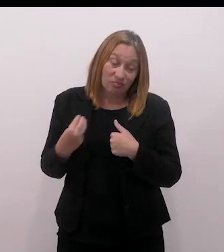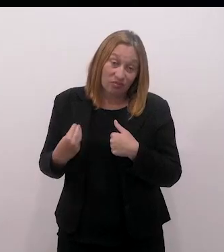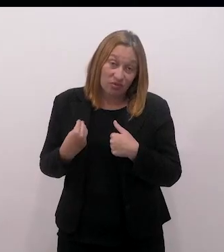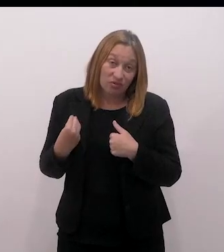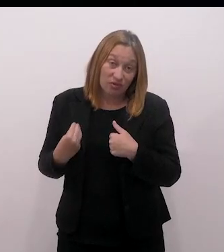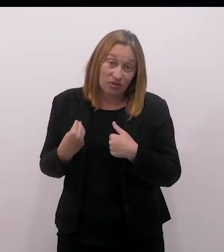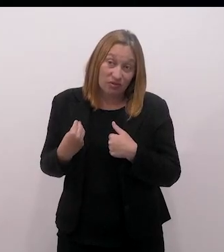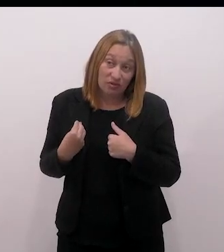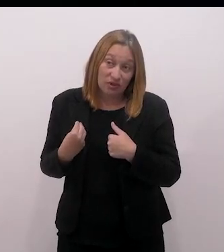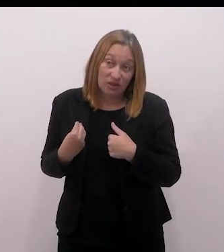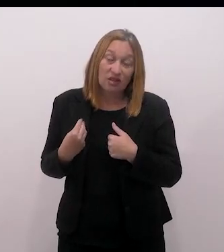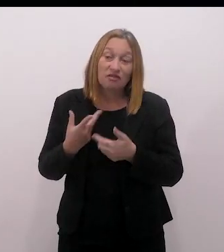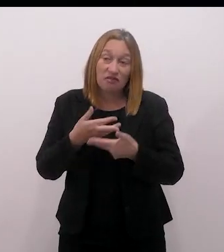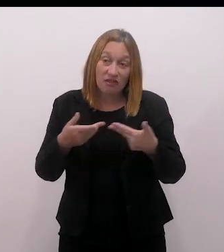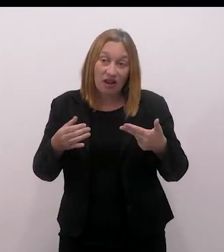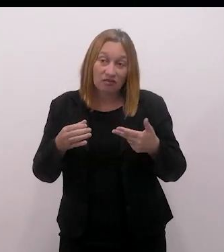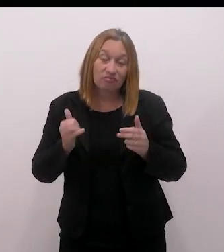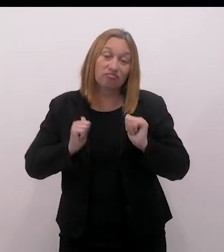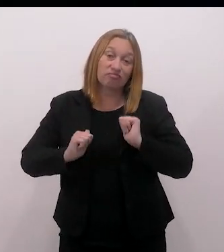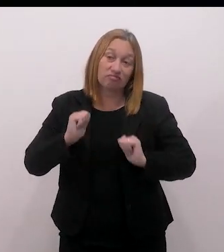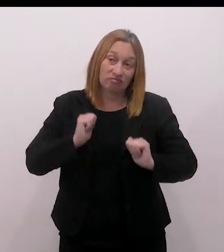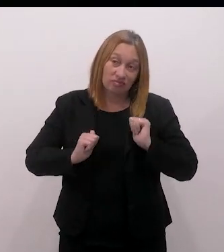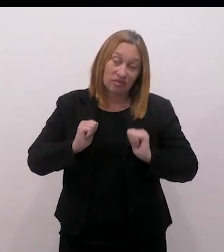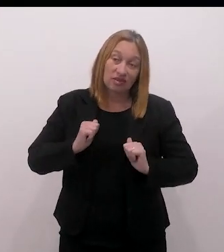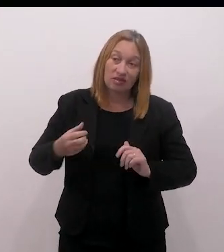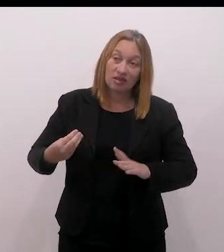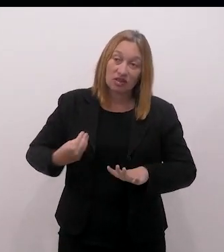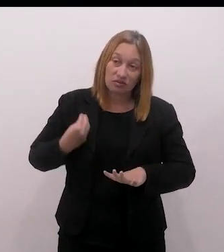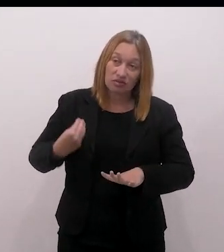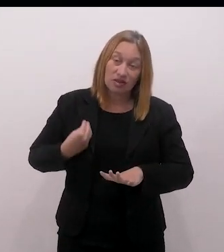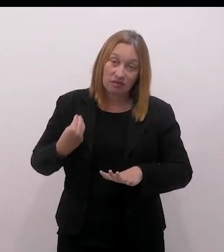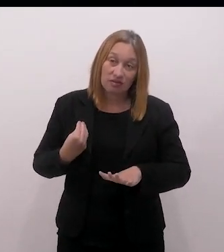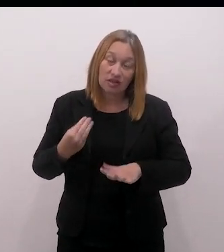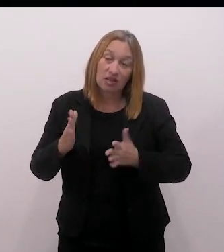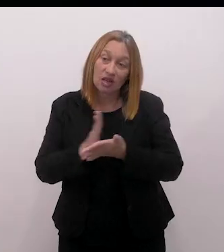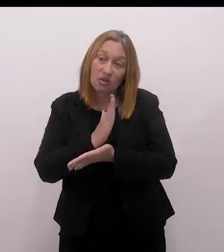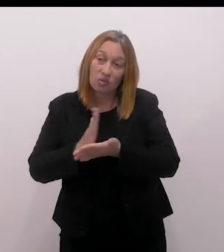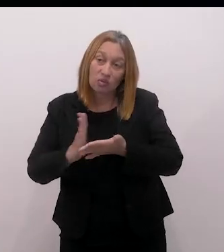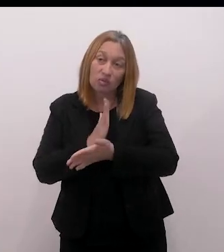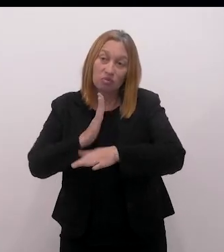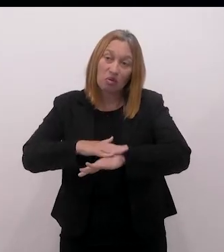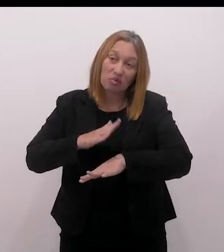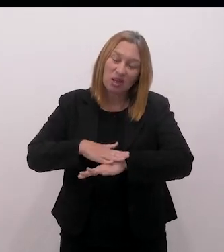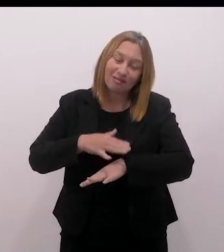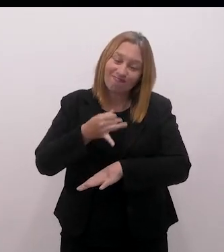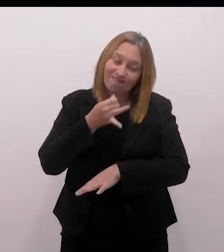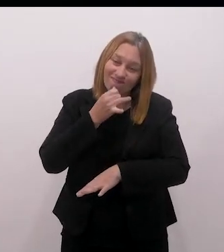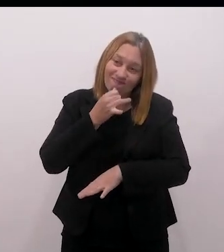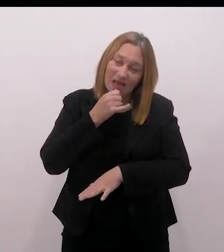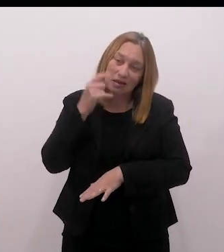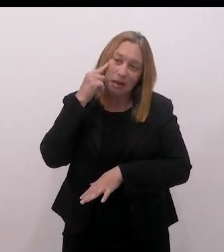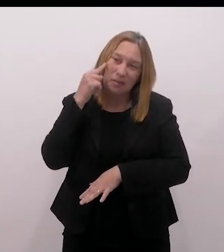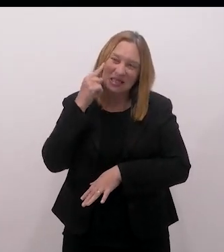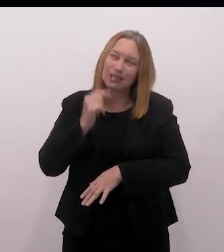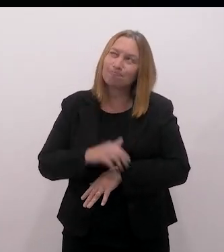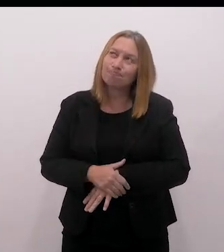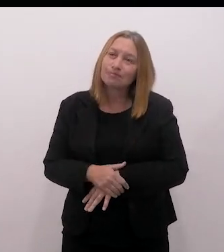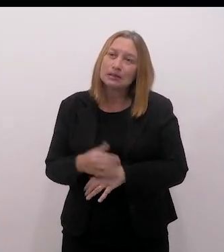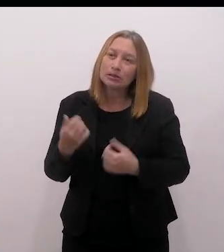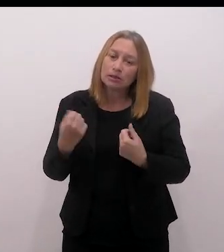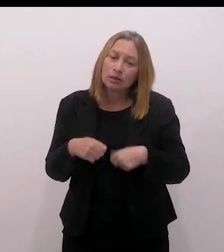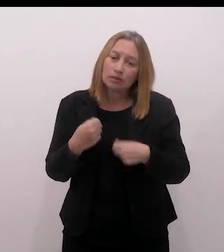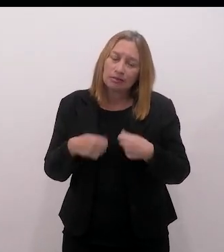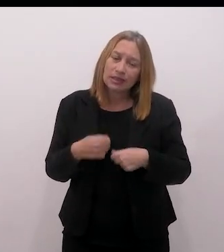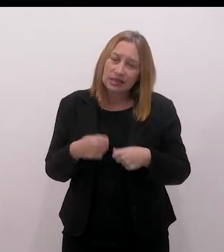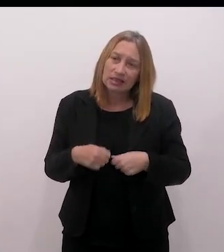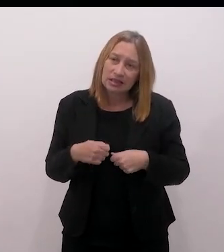por isso e acho que muitos atores e atrizes passam, que é, assim, em alguns momentos dá uma desanimada e você pensa, não, gente, eu